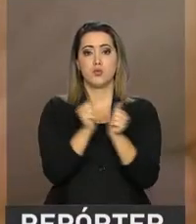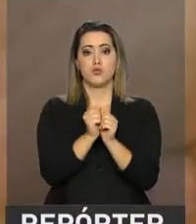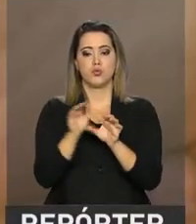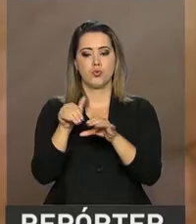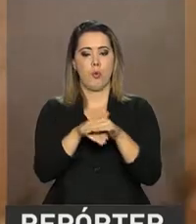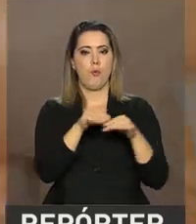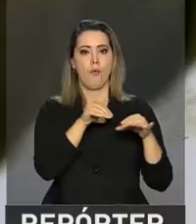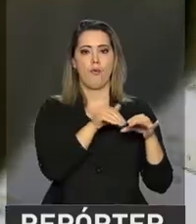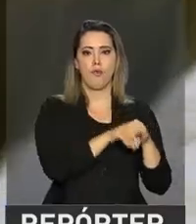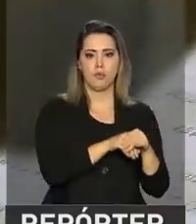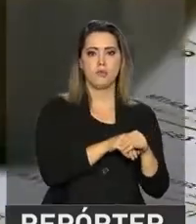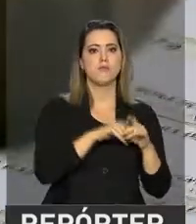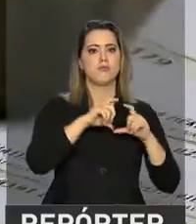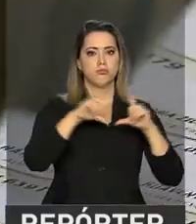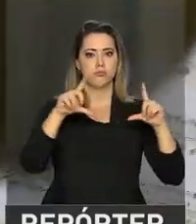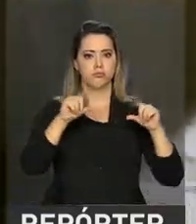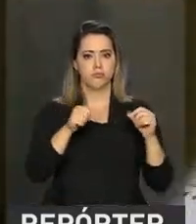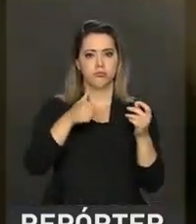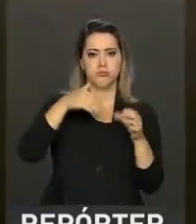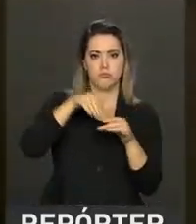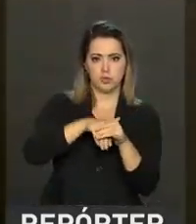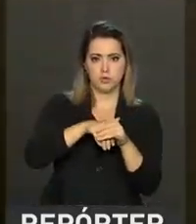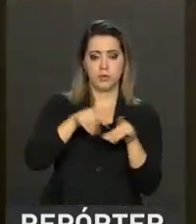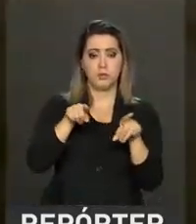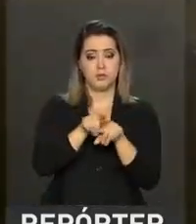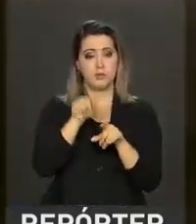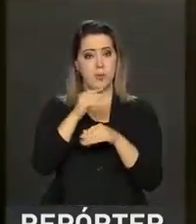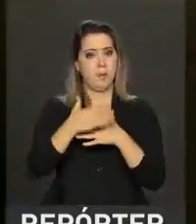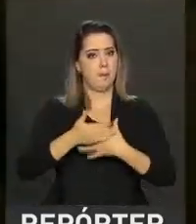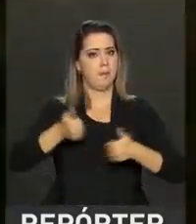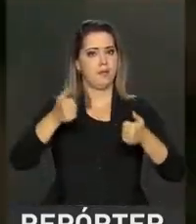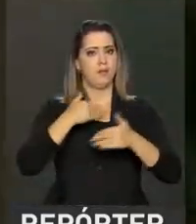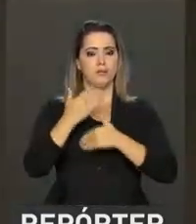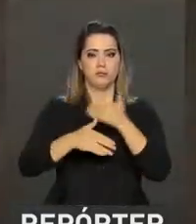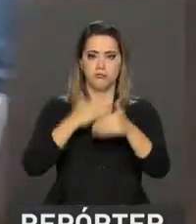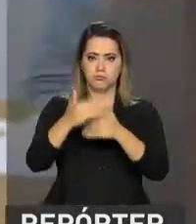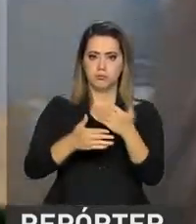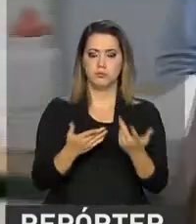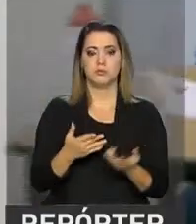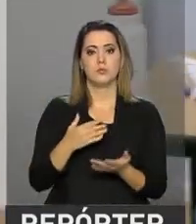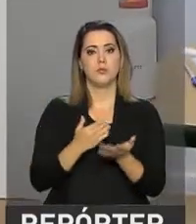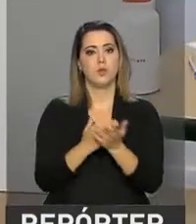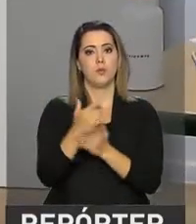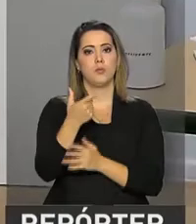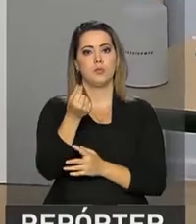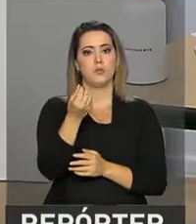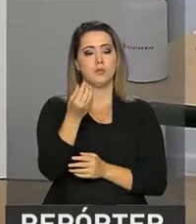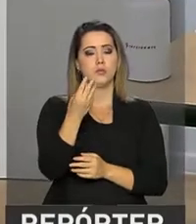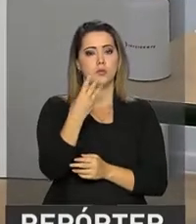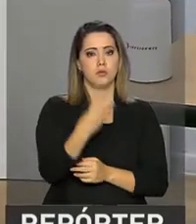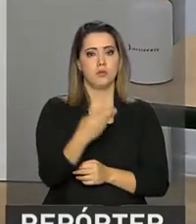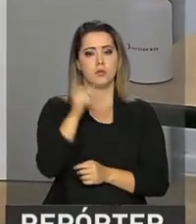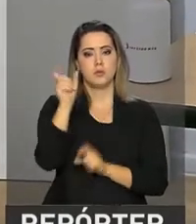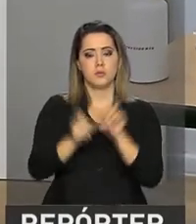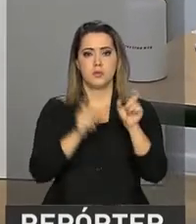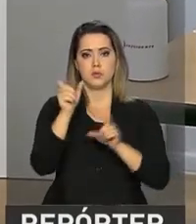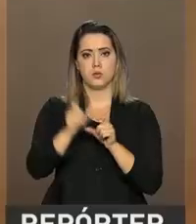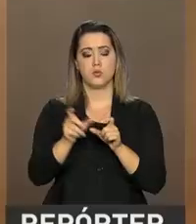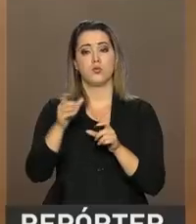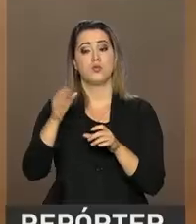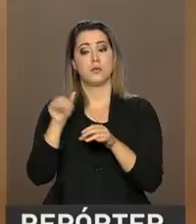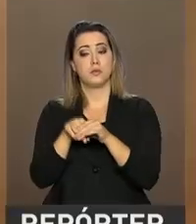eleitores além de dar mais agilidade a esse processo desde 2003 os eleitores brasileiros têm feito o